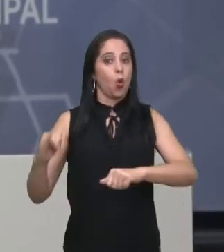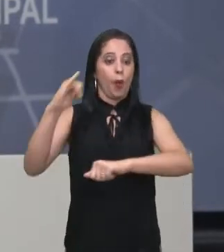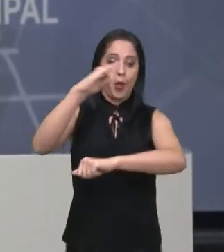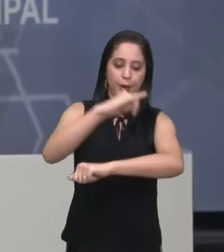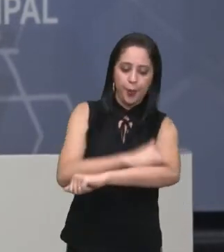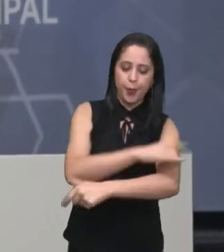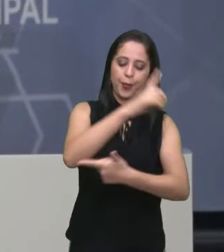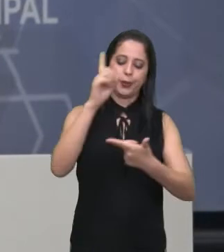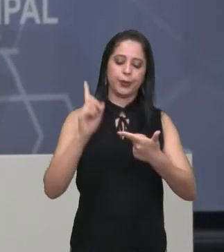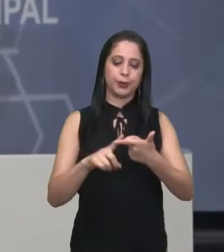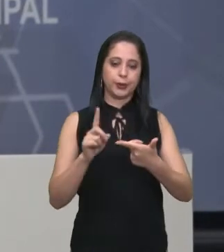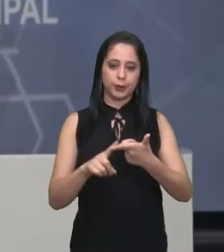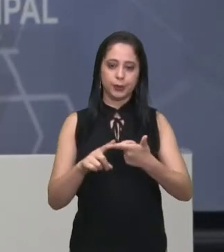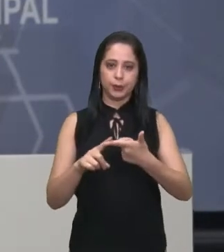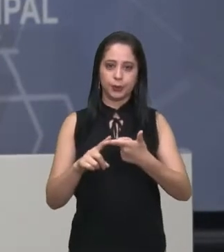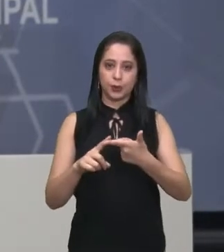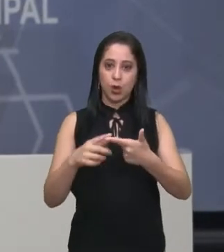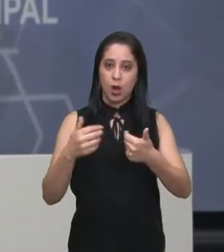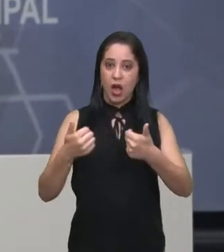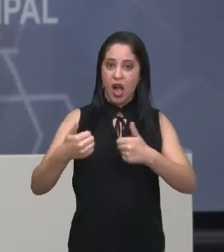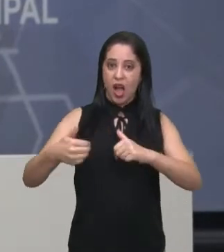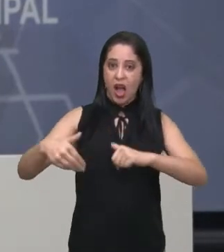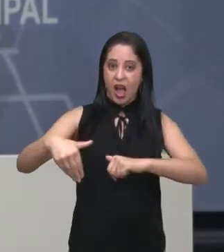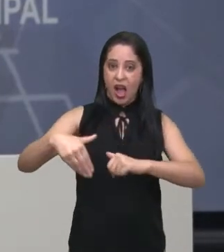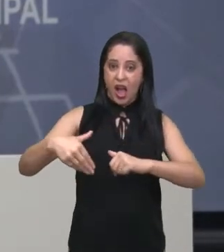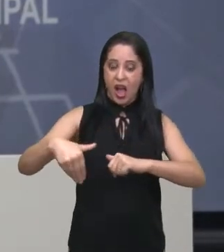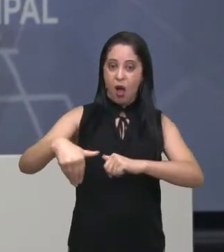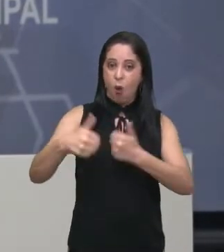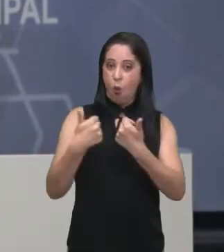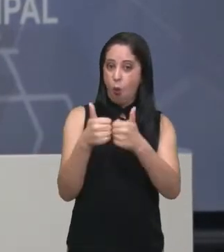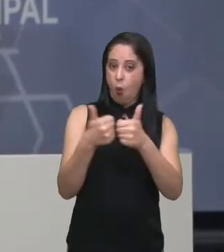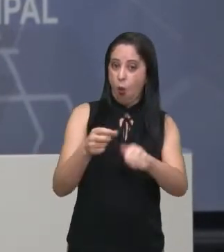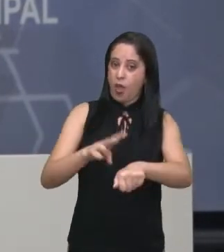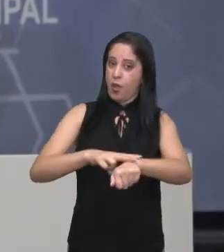está bem cara, e mais cara até do que foi previsto.